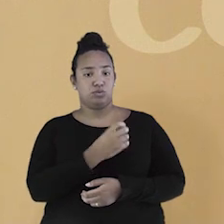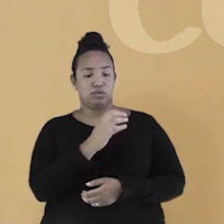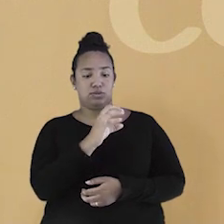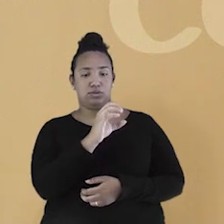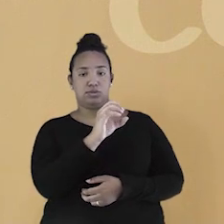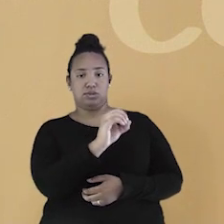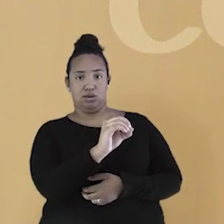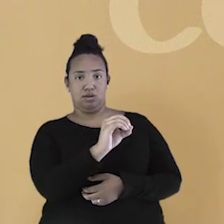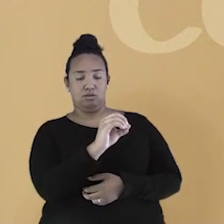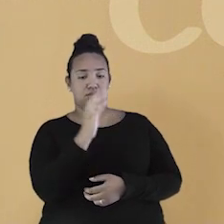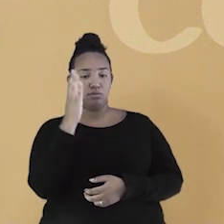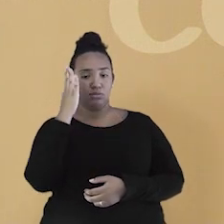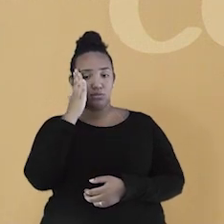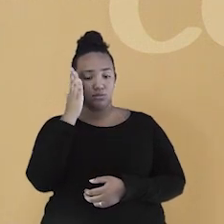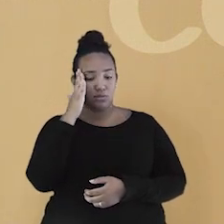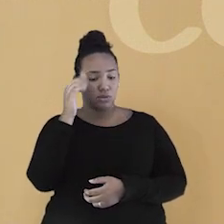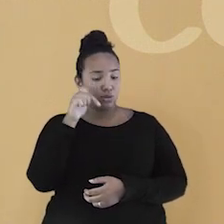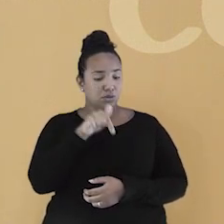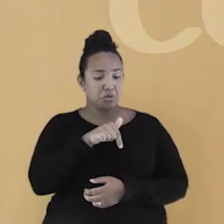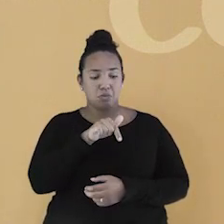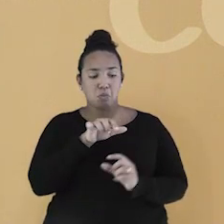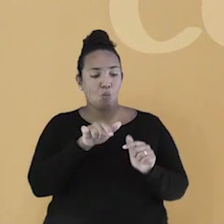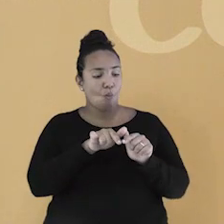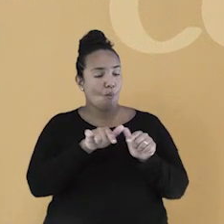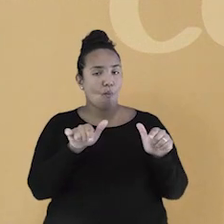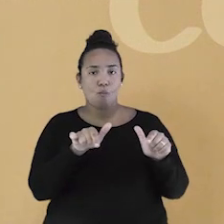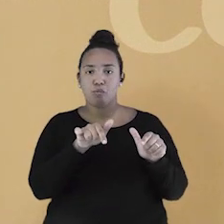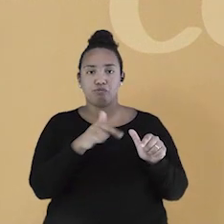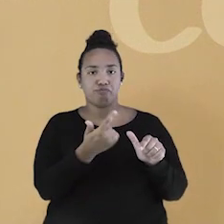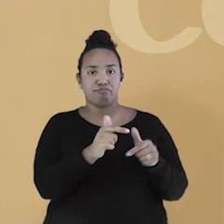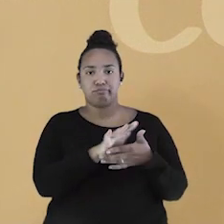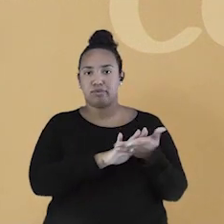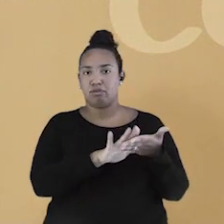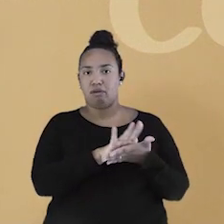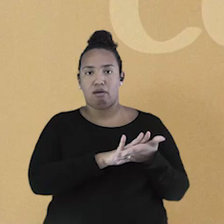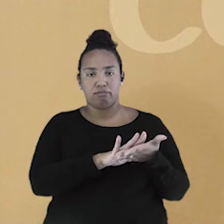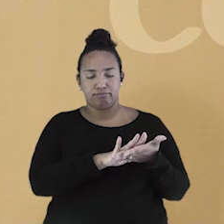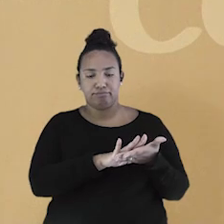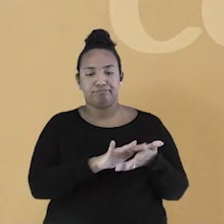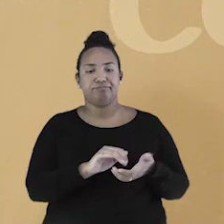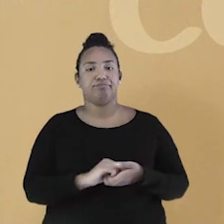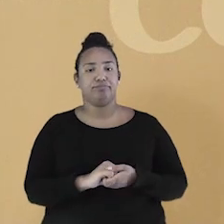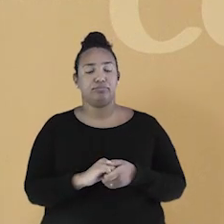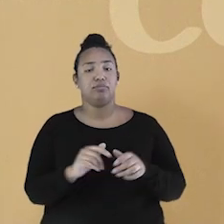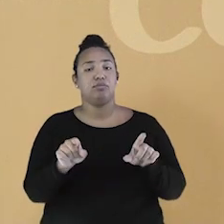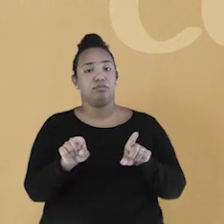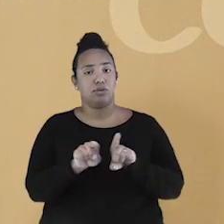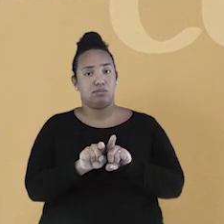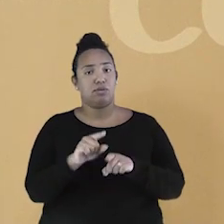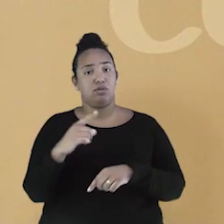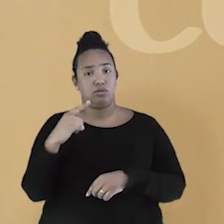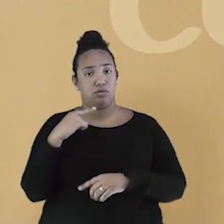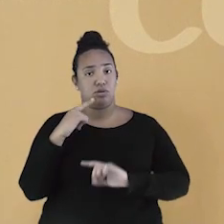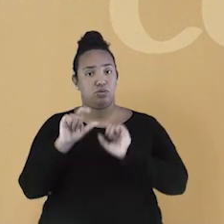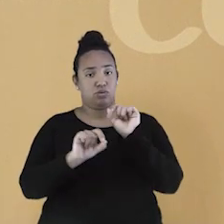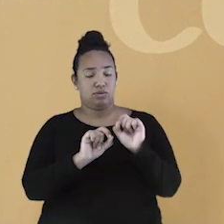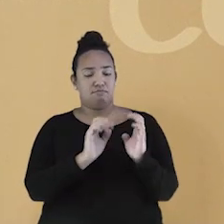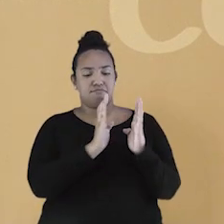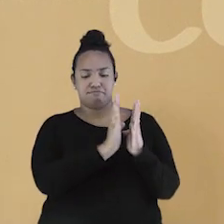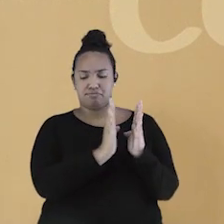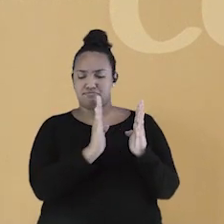identificar que naquele local não há referência de nenhum valor. E também é um sistema posicional. Como